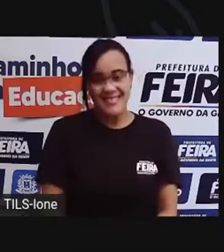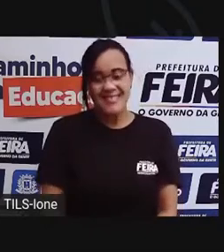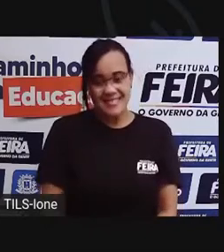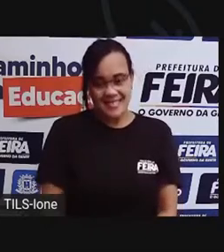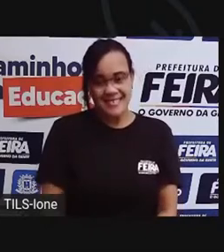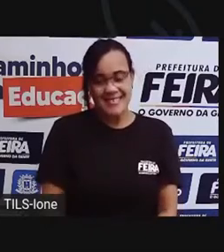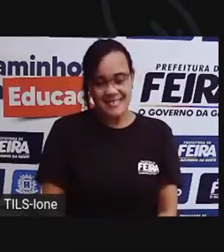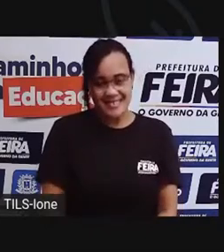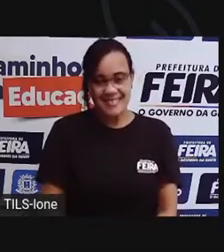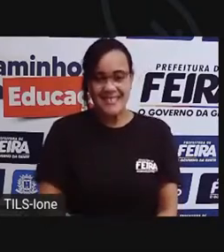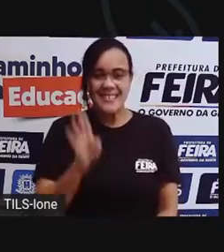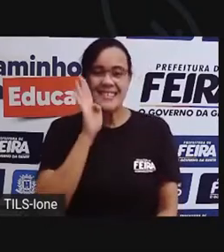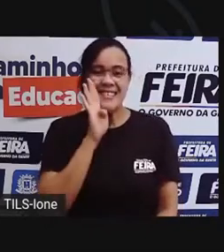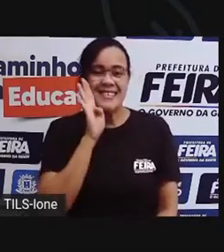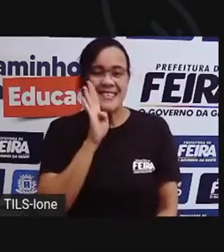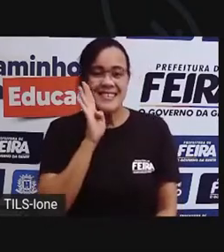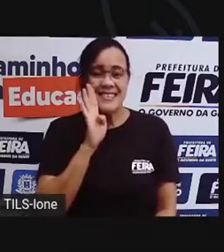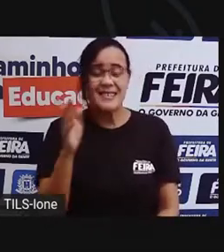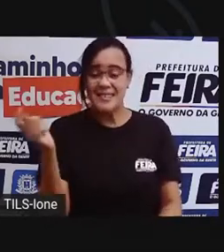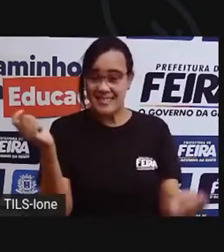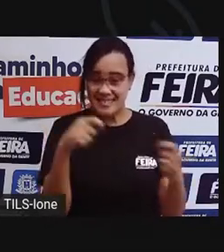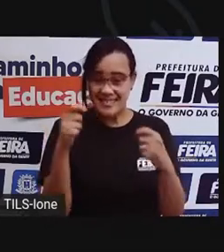Que bacana!